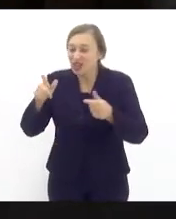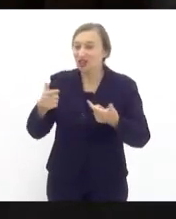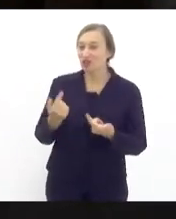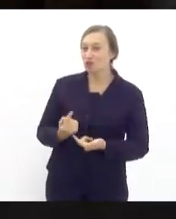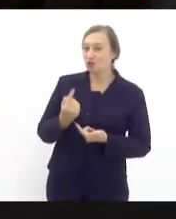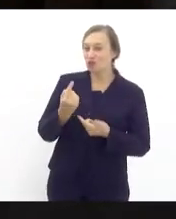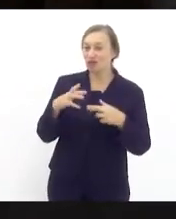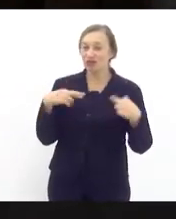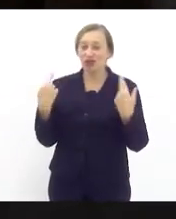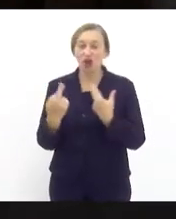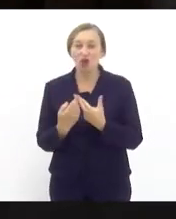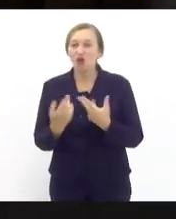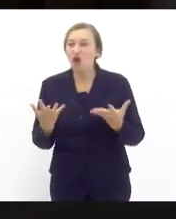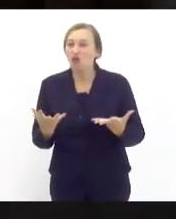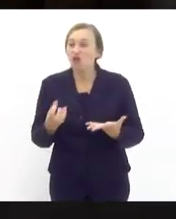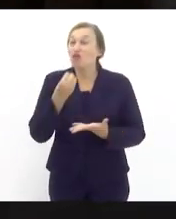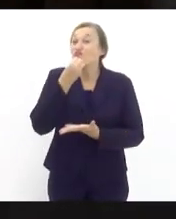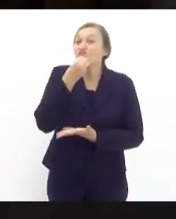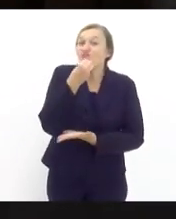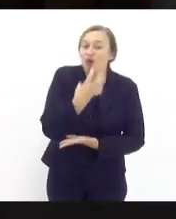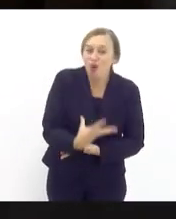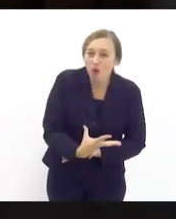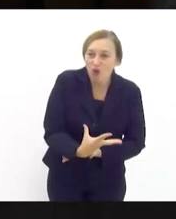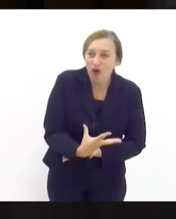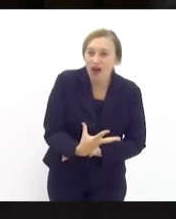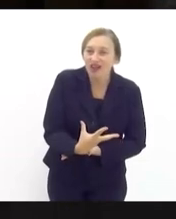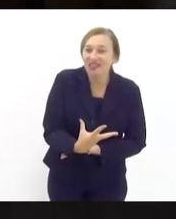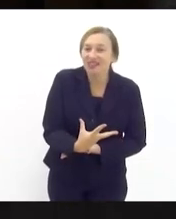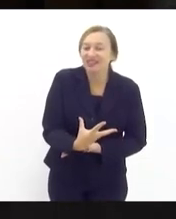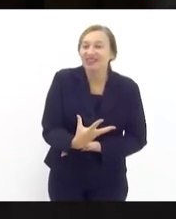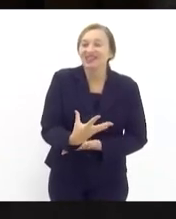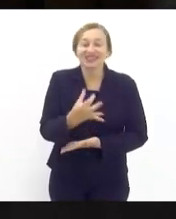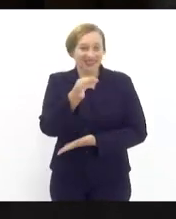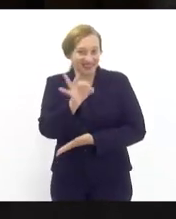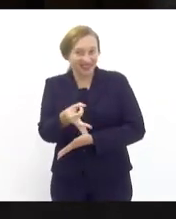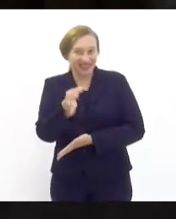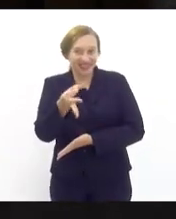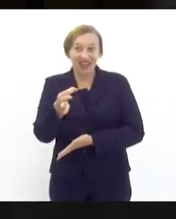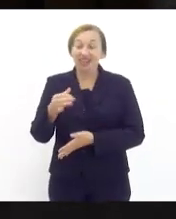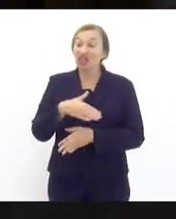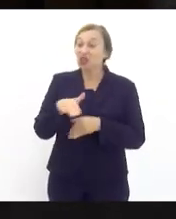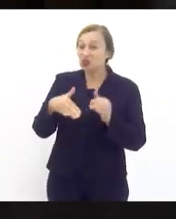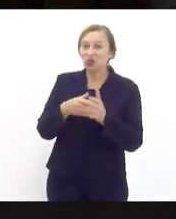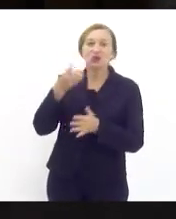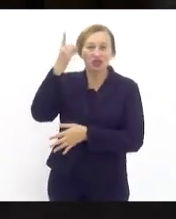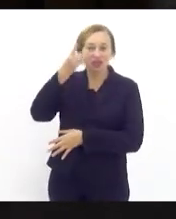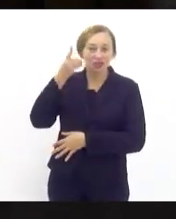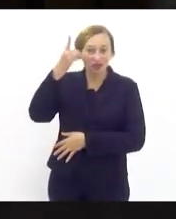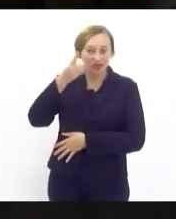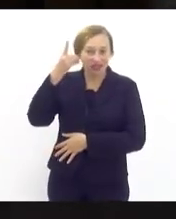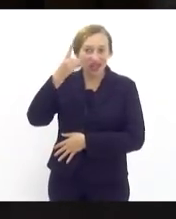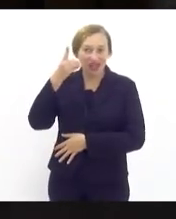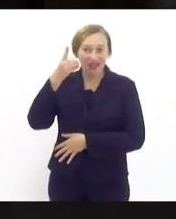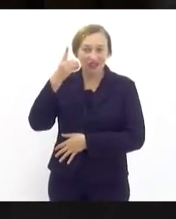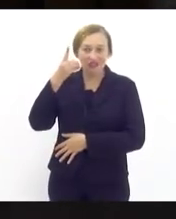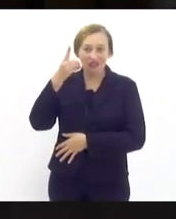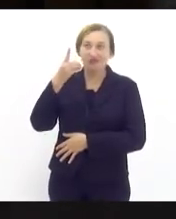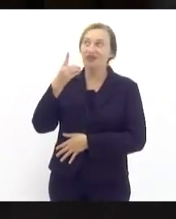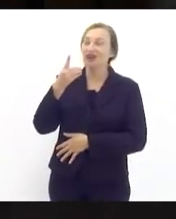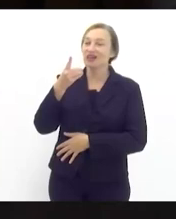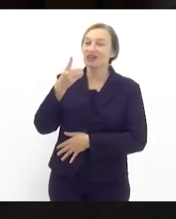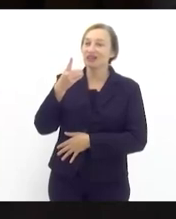sessão foi muito positivo e tenho certeza que todos os deputados vai levar isso para os seus estados